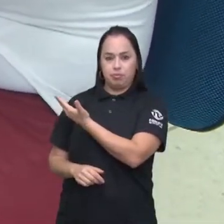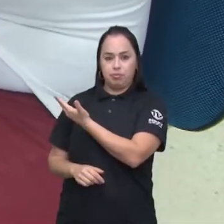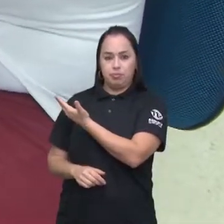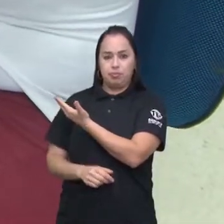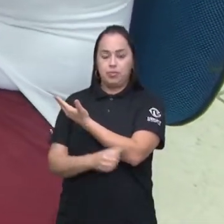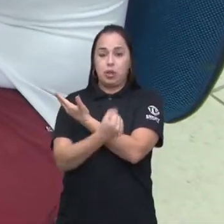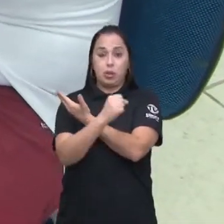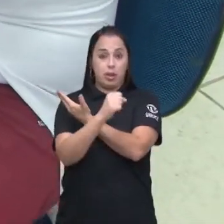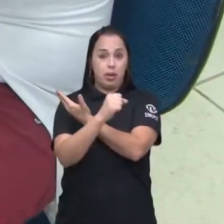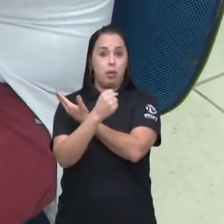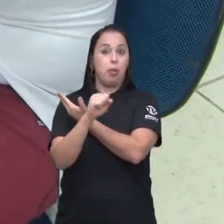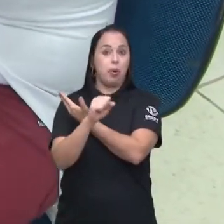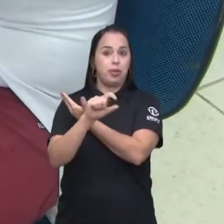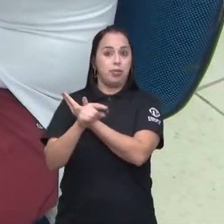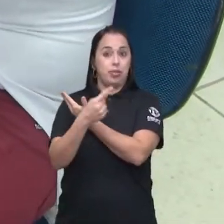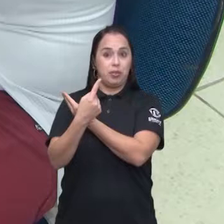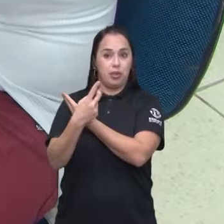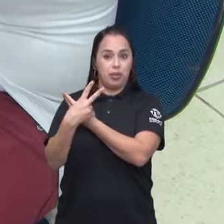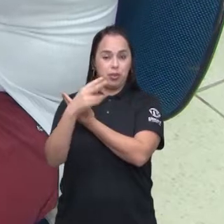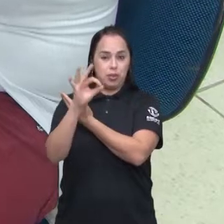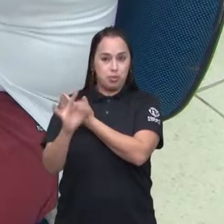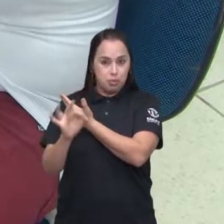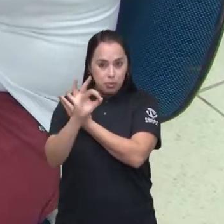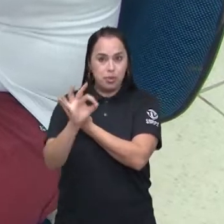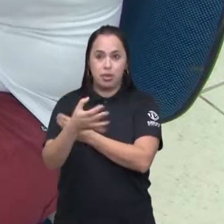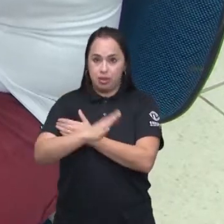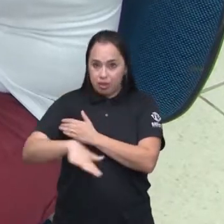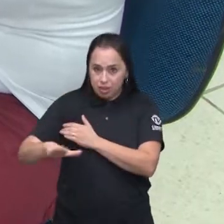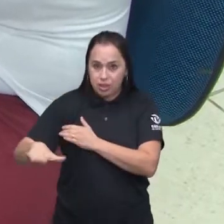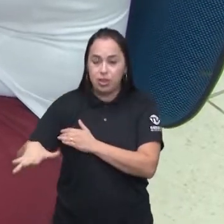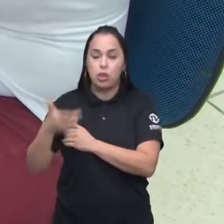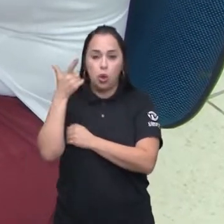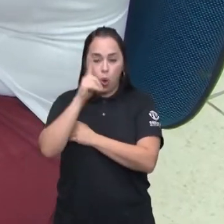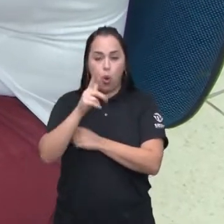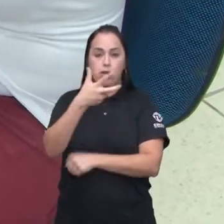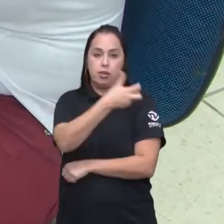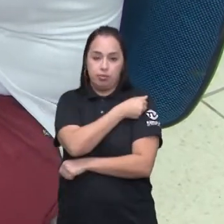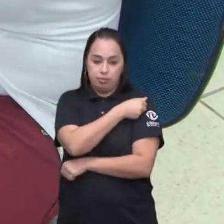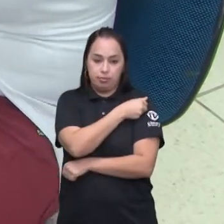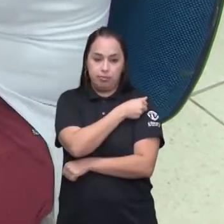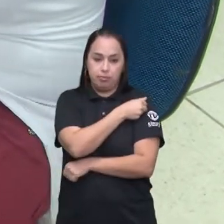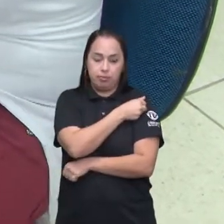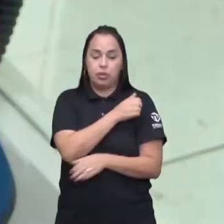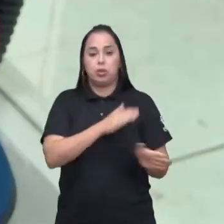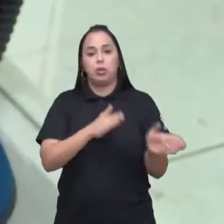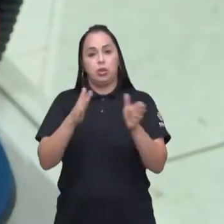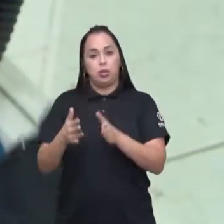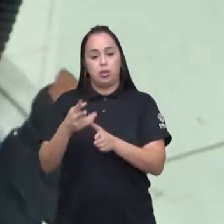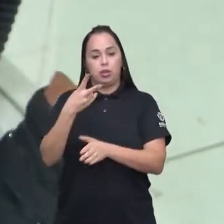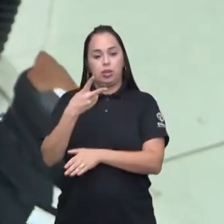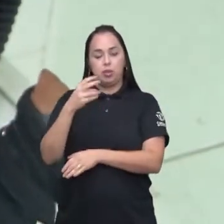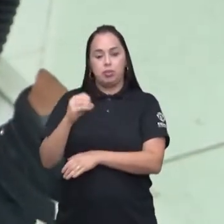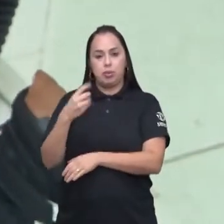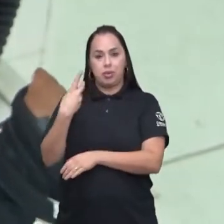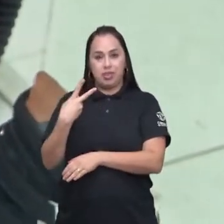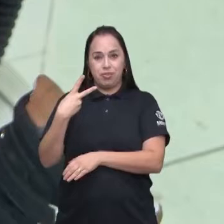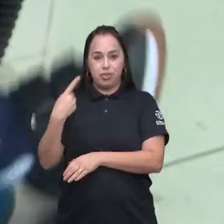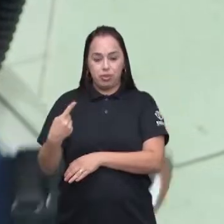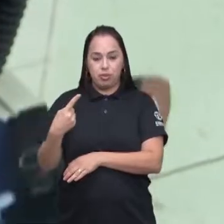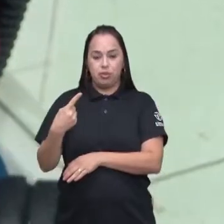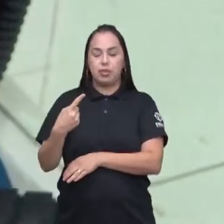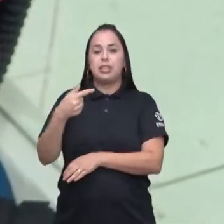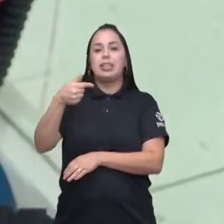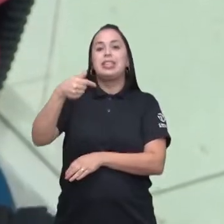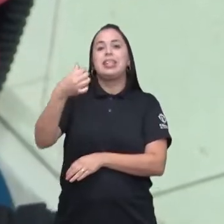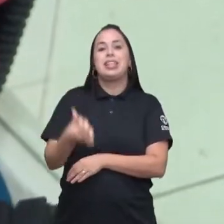alcançada pelo Município foi de 88, doze por cento do público-alvo para quem tá Valente em 2021